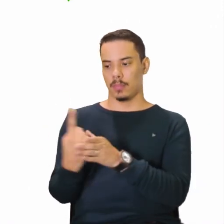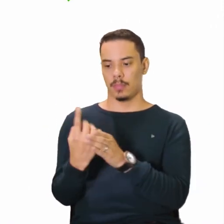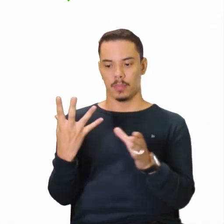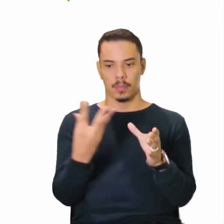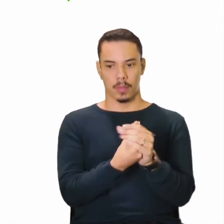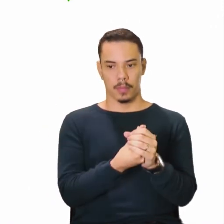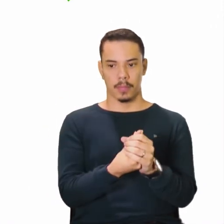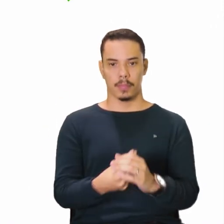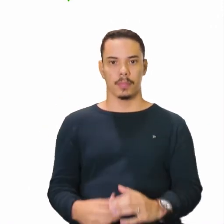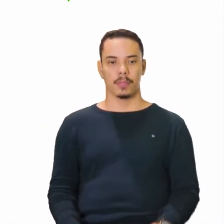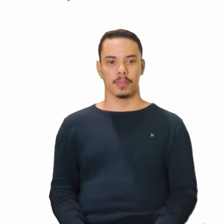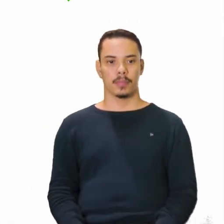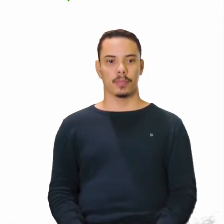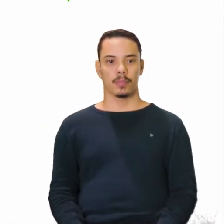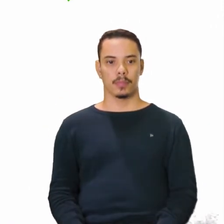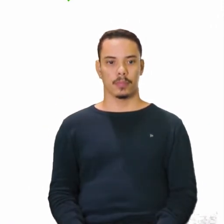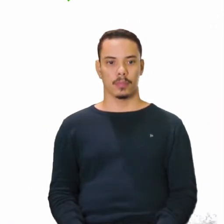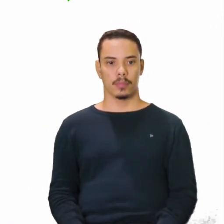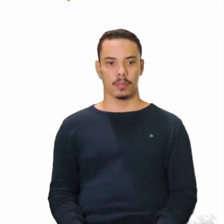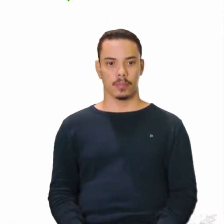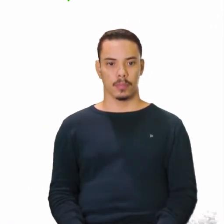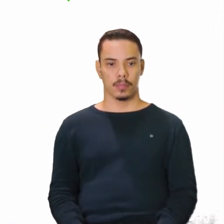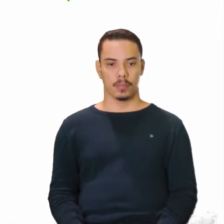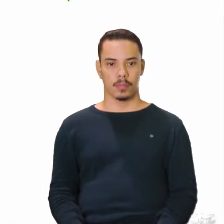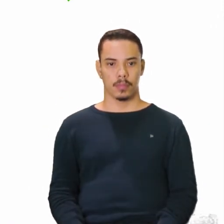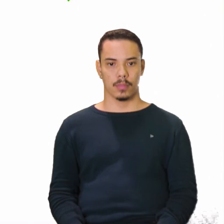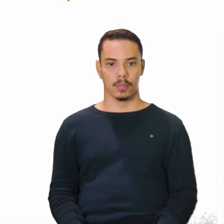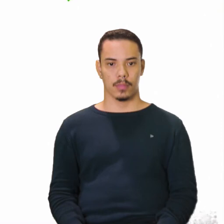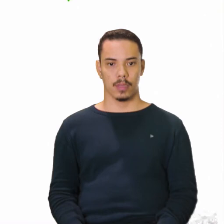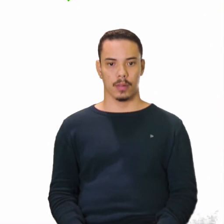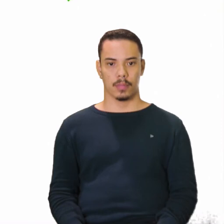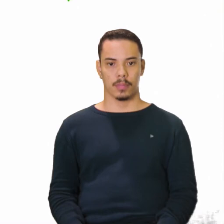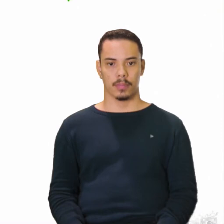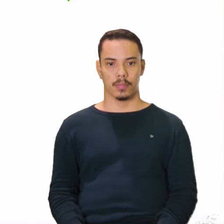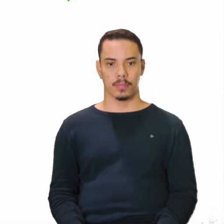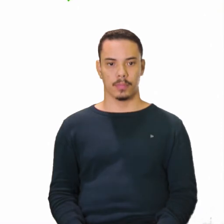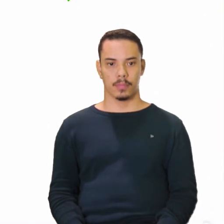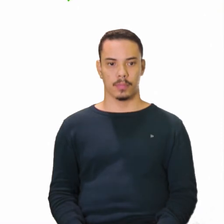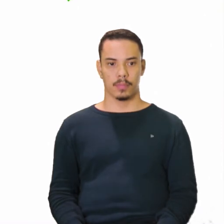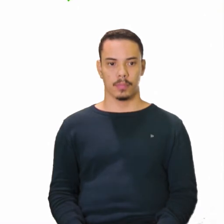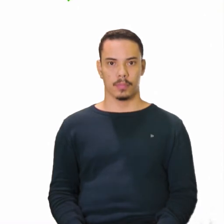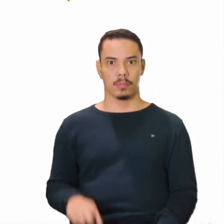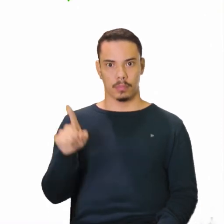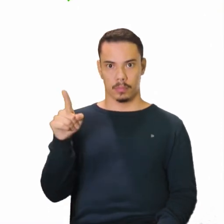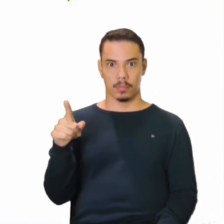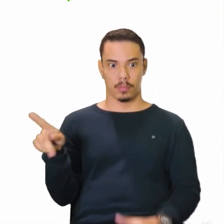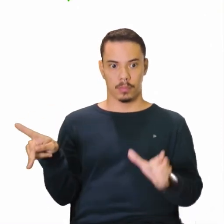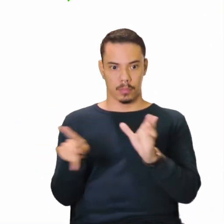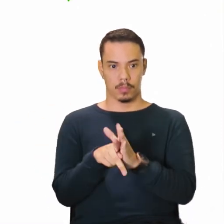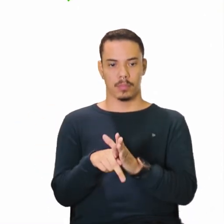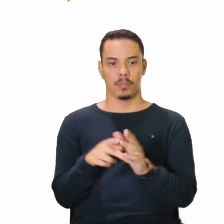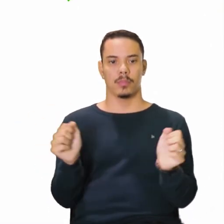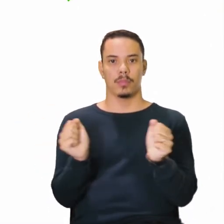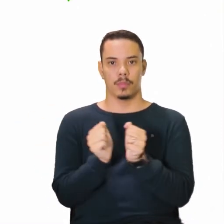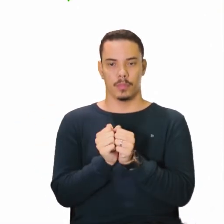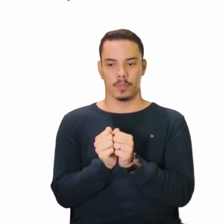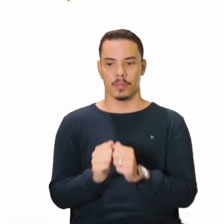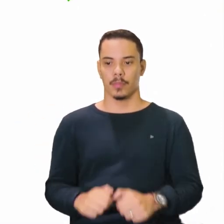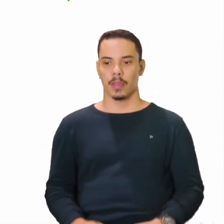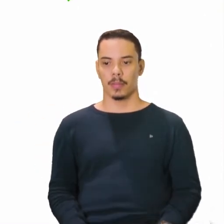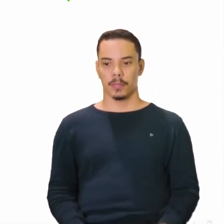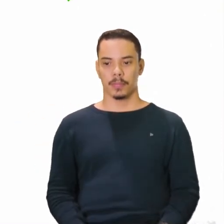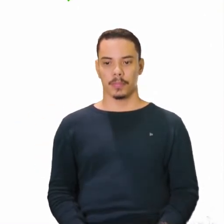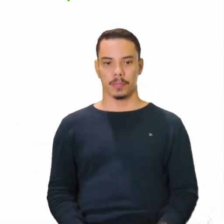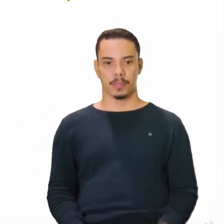plural, como por exemplo, os próprios meninos fizeram o brinquedo. Semelhantes,